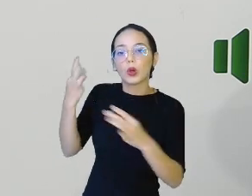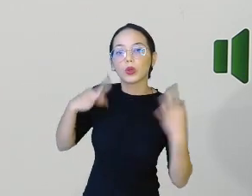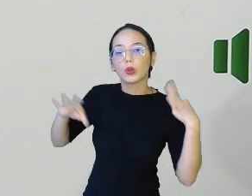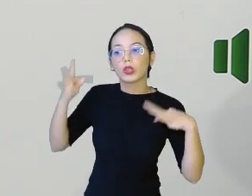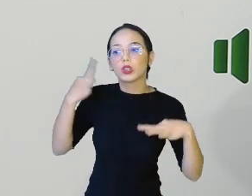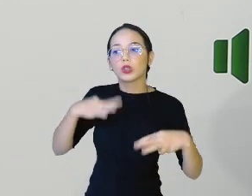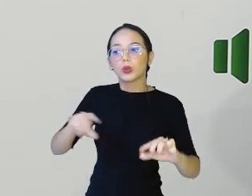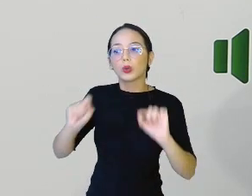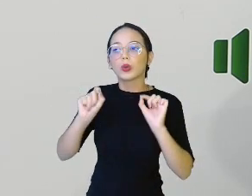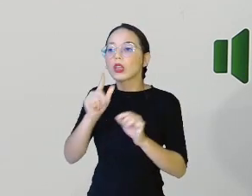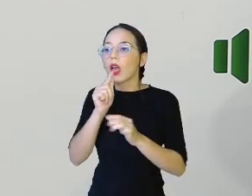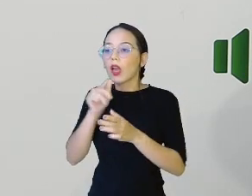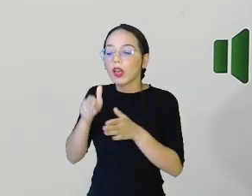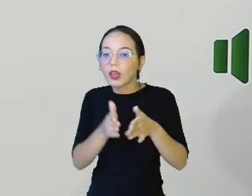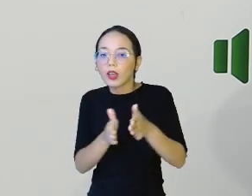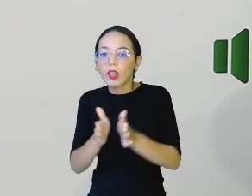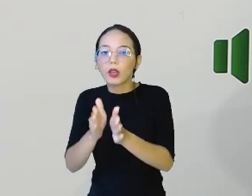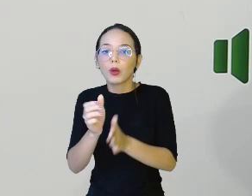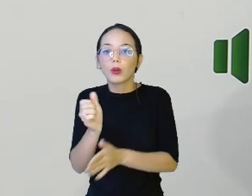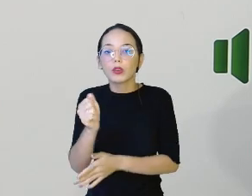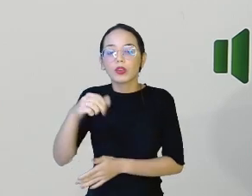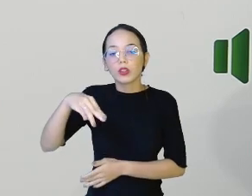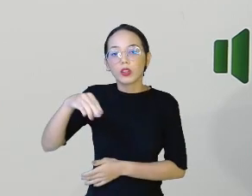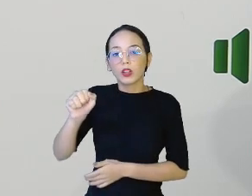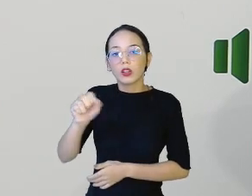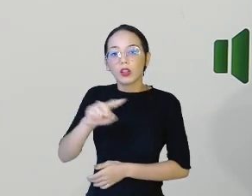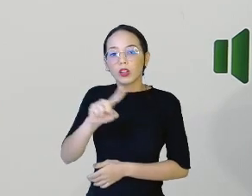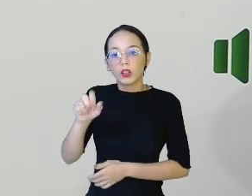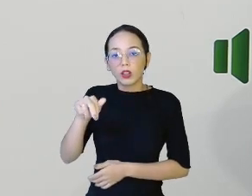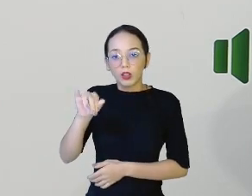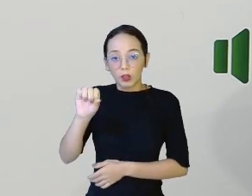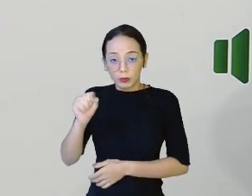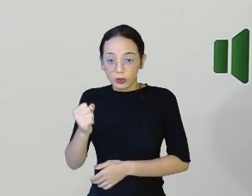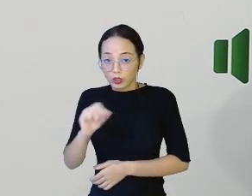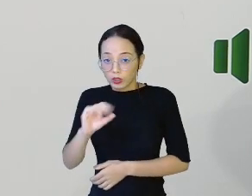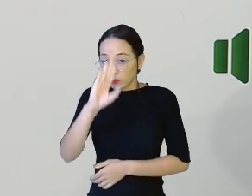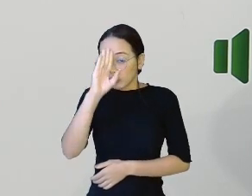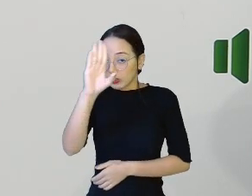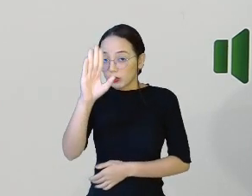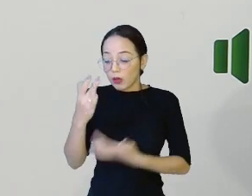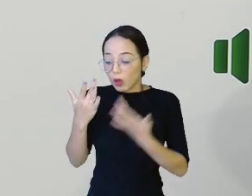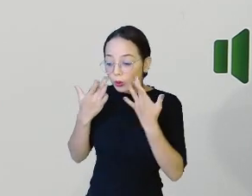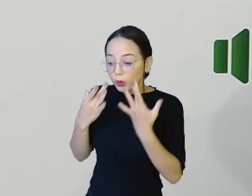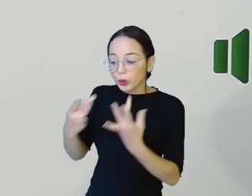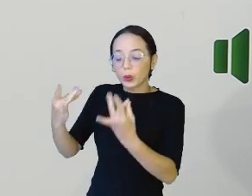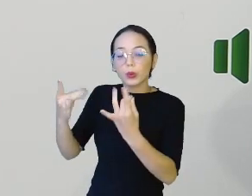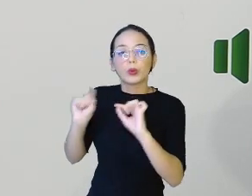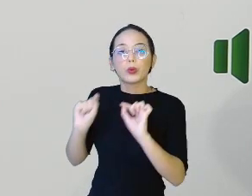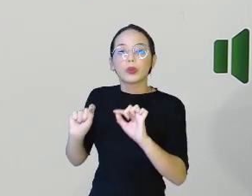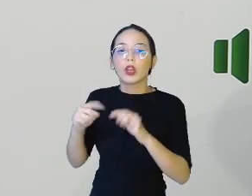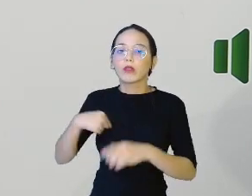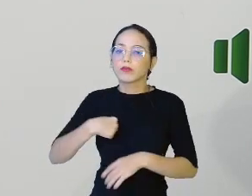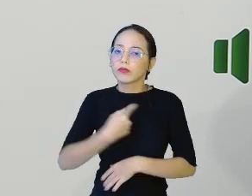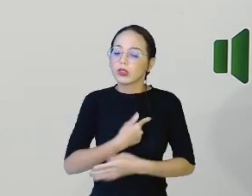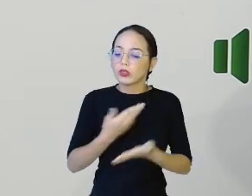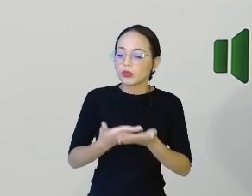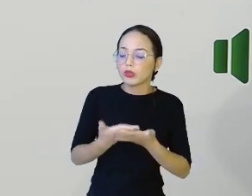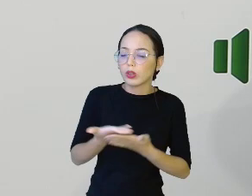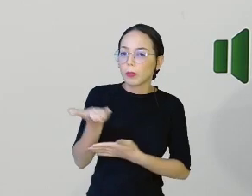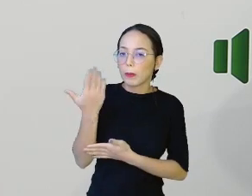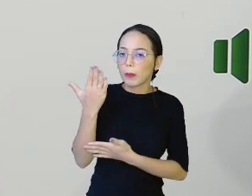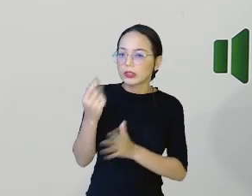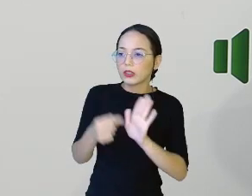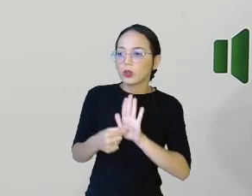turístico são os rios da Amazônia. Uma das principais atrações, nós até vimos isso na aula passada, eu